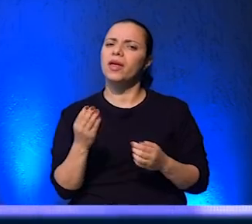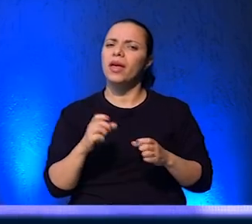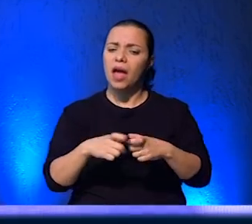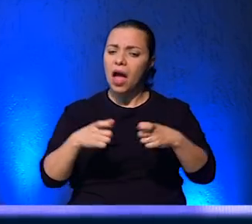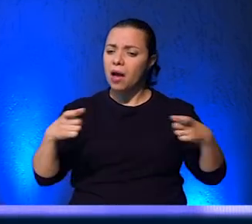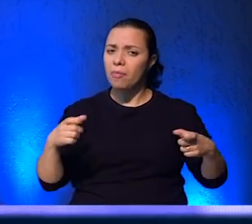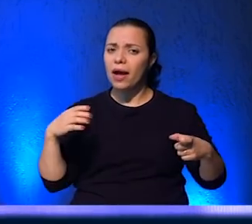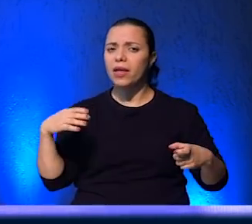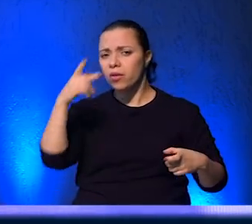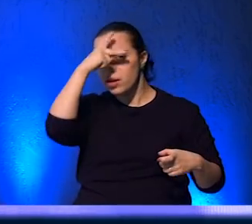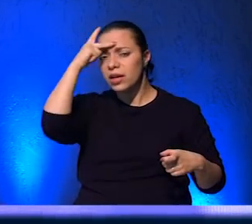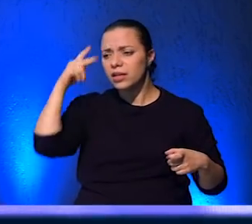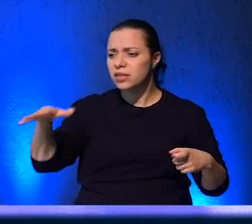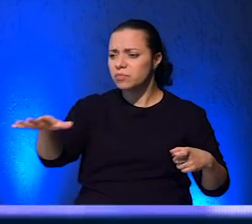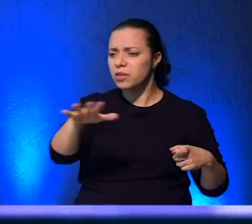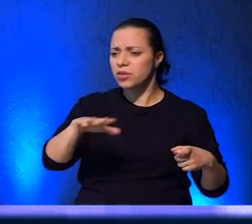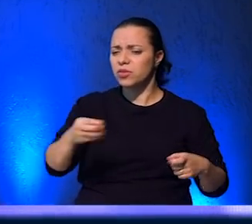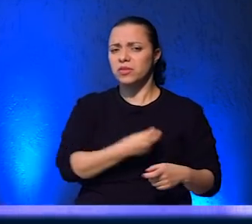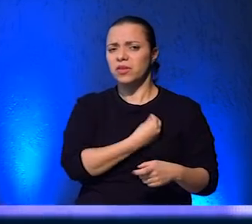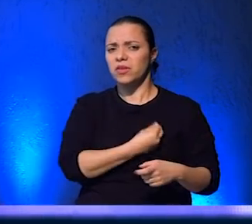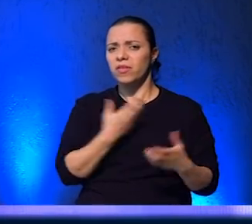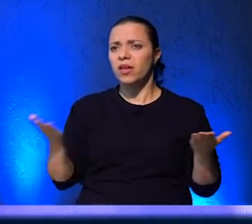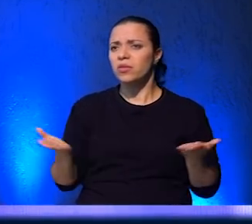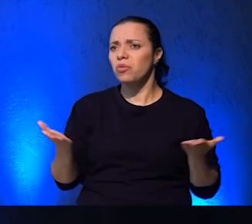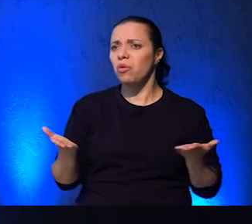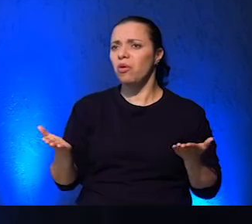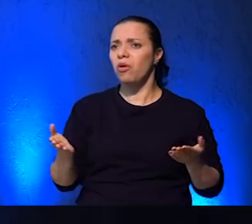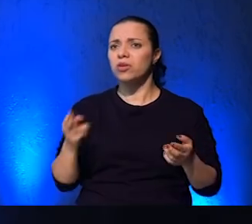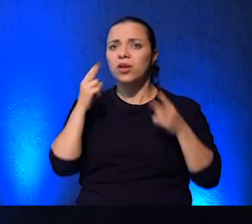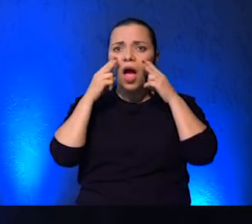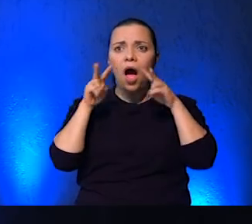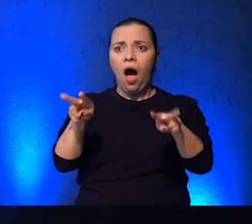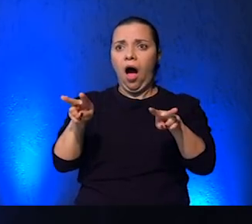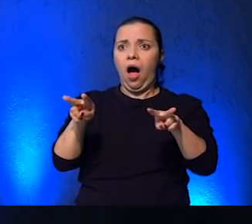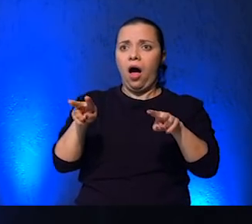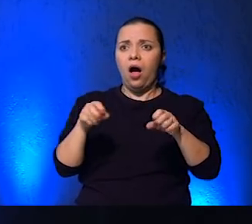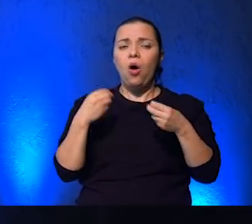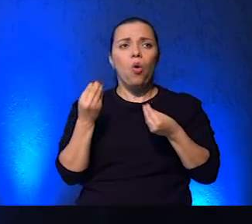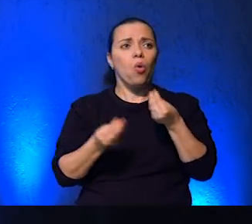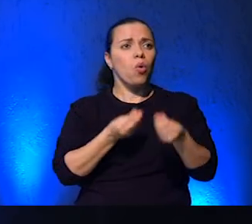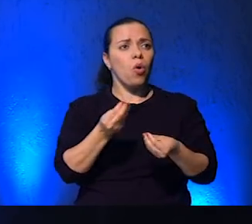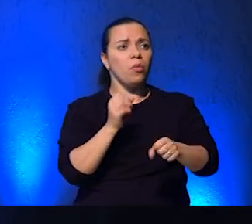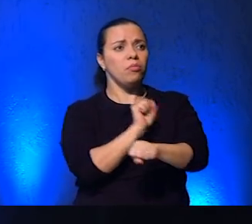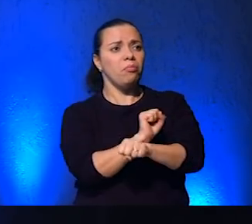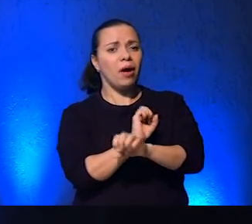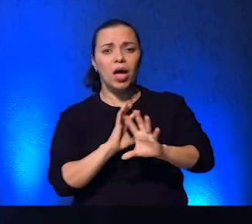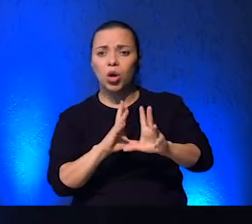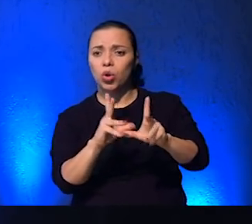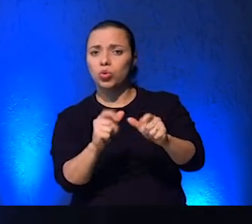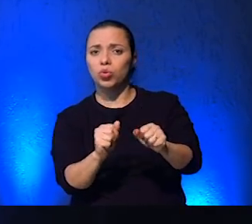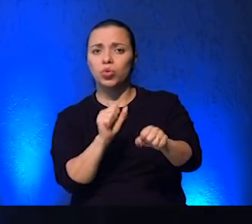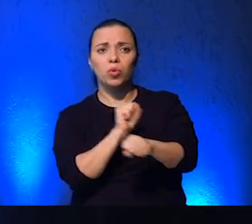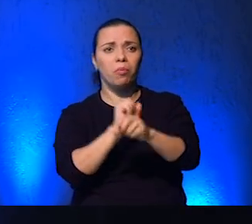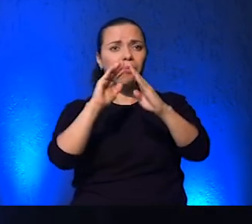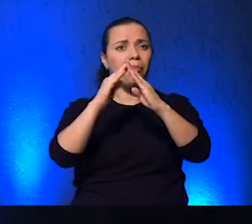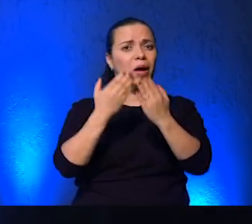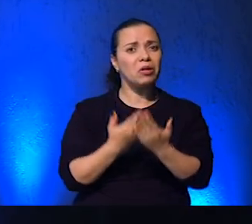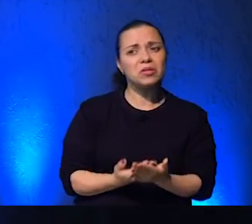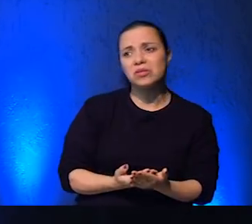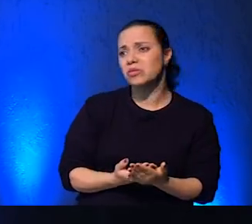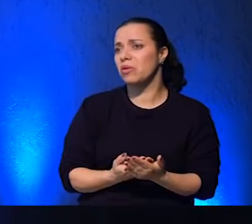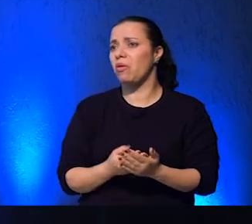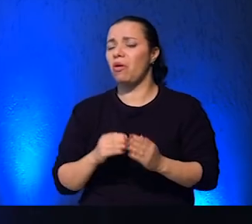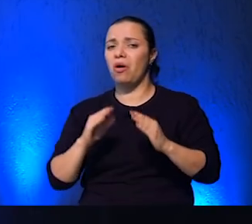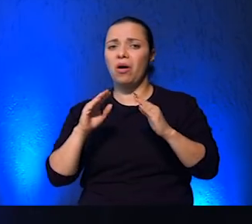que que é isso parou tudo e pararam as viagens parar o tantas coisas é muitas escolas não voltaram a